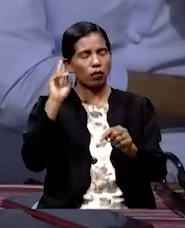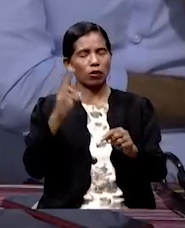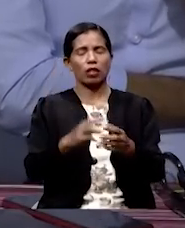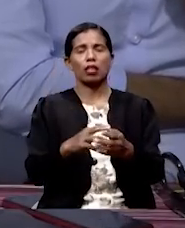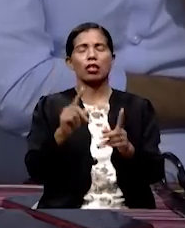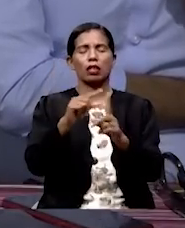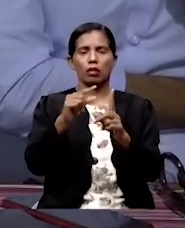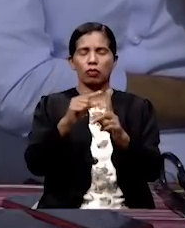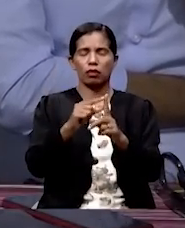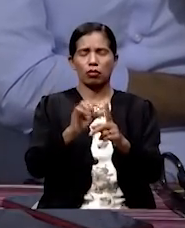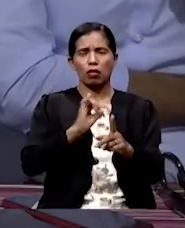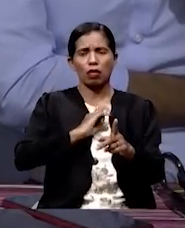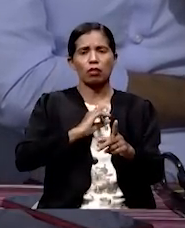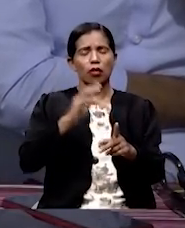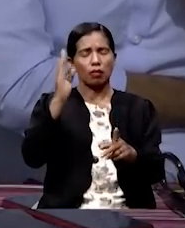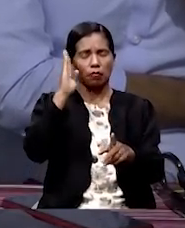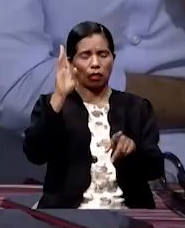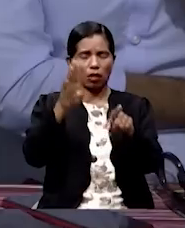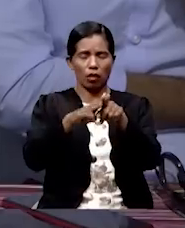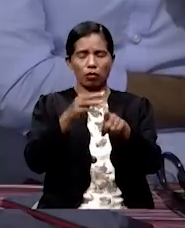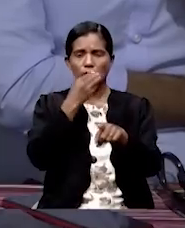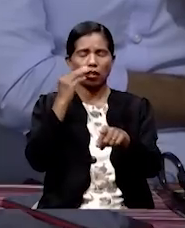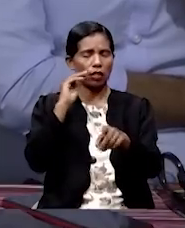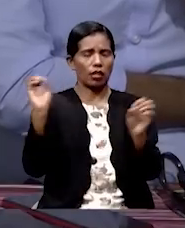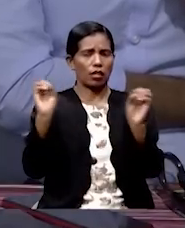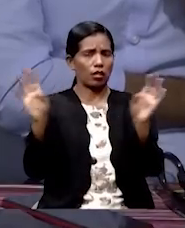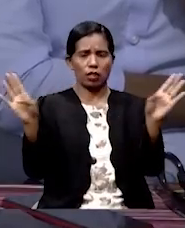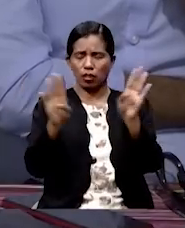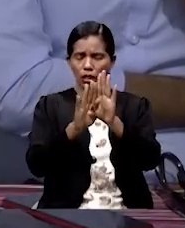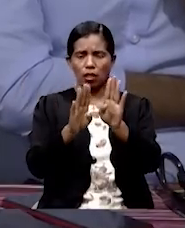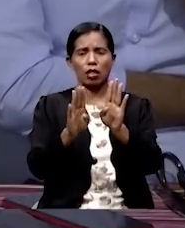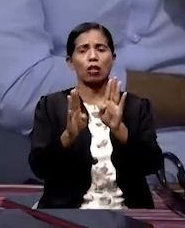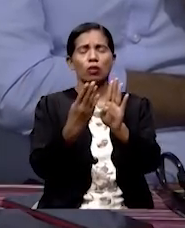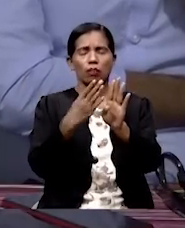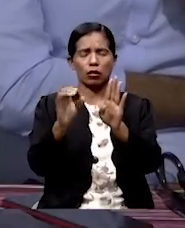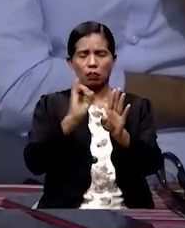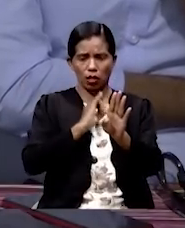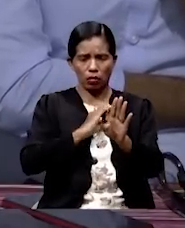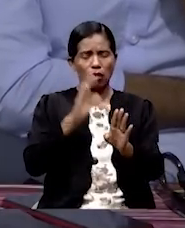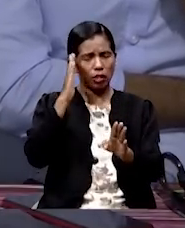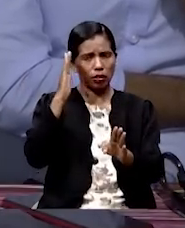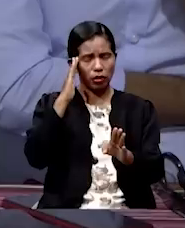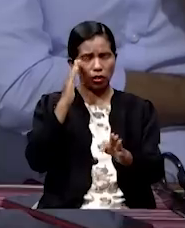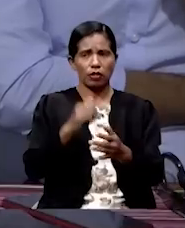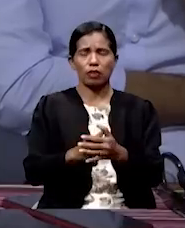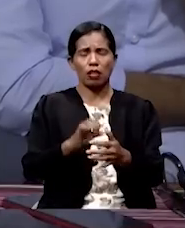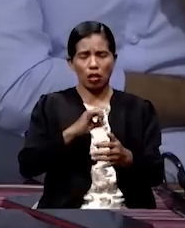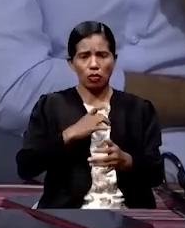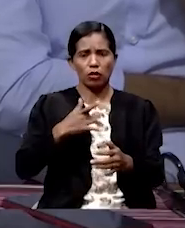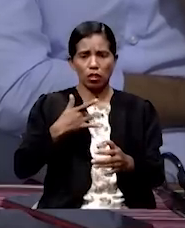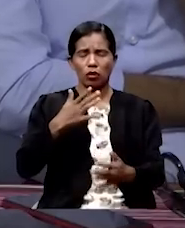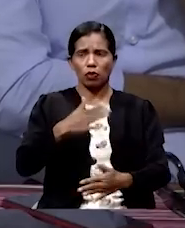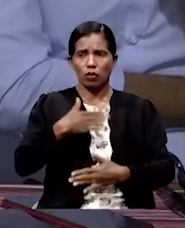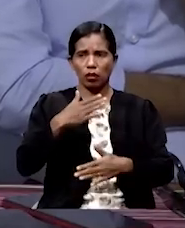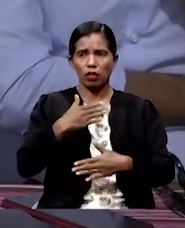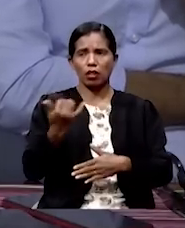nunca berta com a mata mal. Nem até nem, nem até nem catac. Ni ate ni adia hanse ni jendal hau orgullu tebes baire